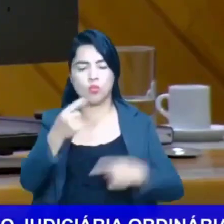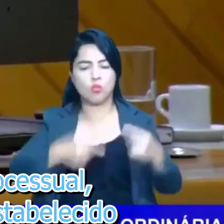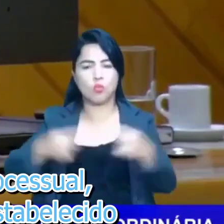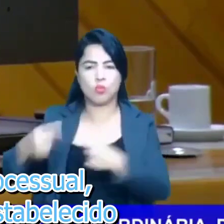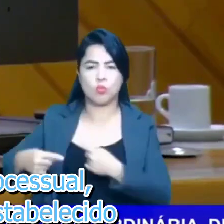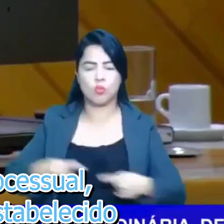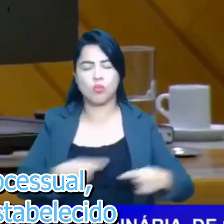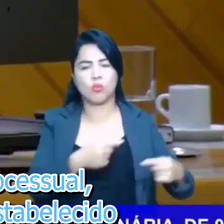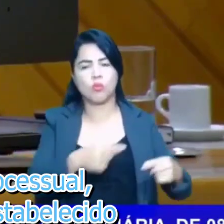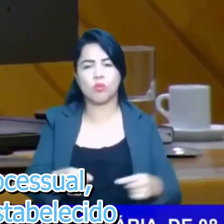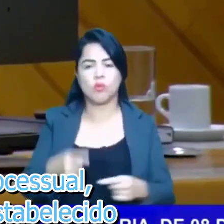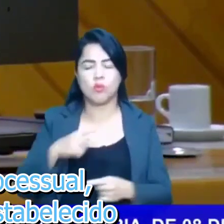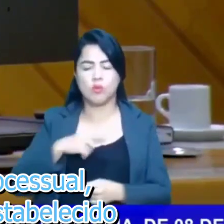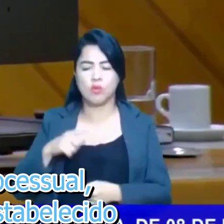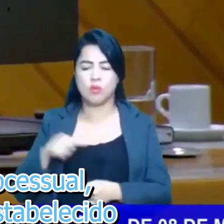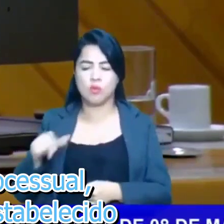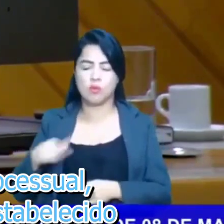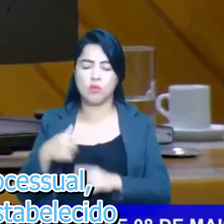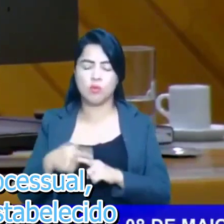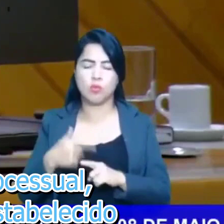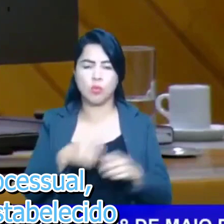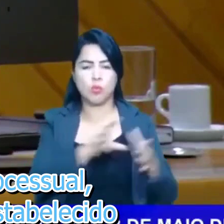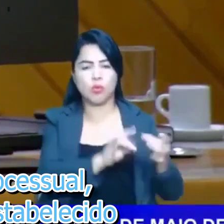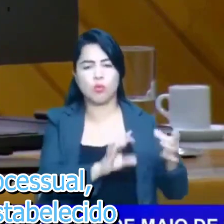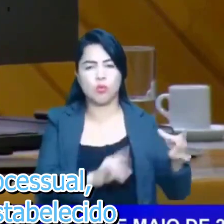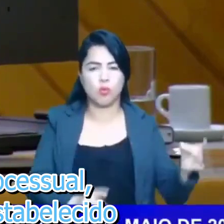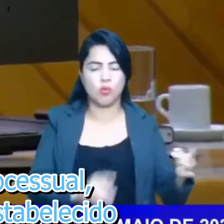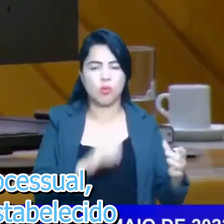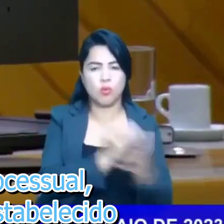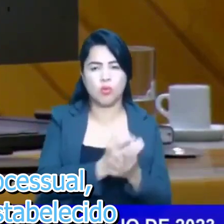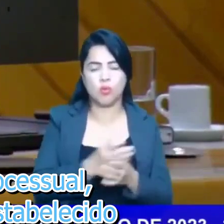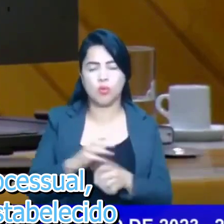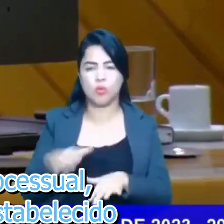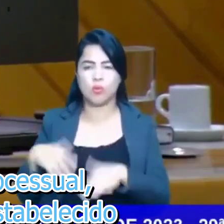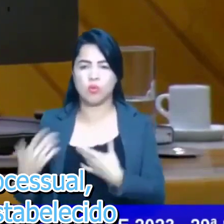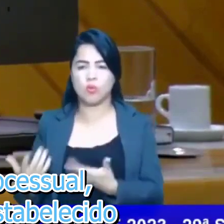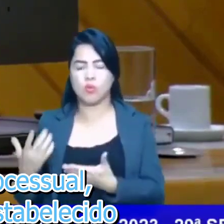discussão aventada, seja pelo escopo dessa espécie processual, seja pela